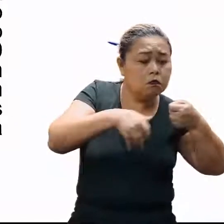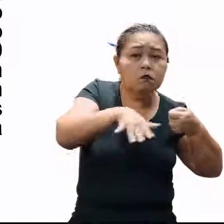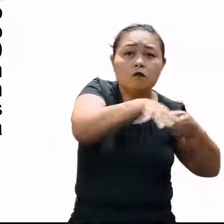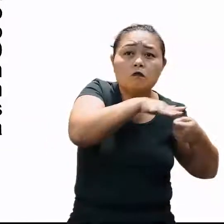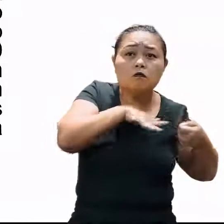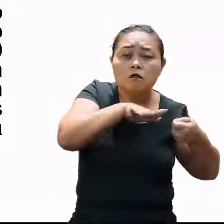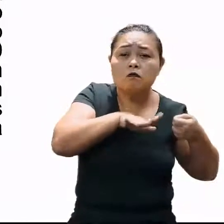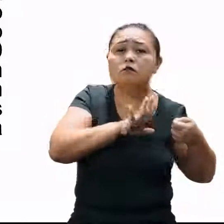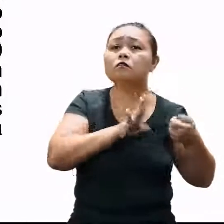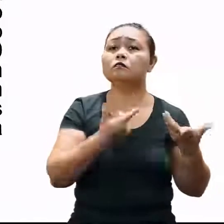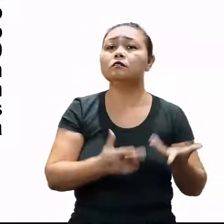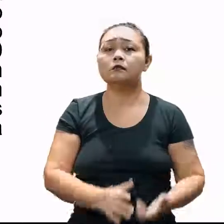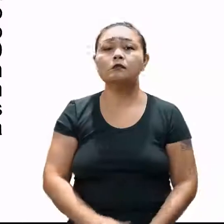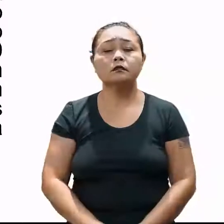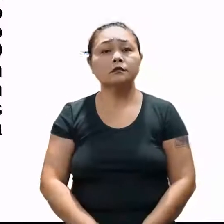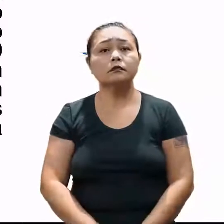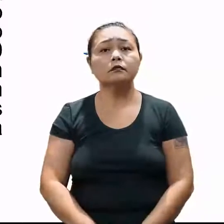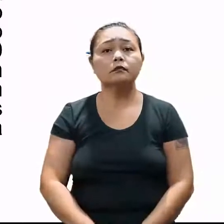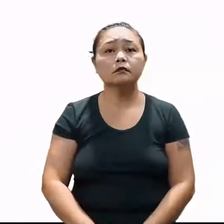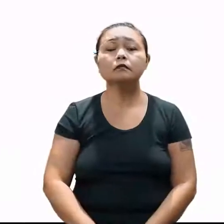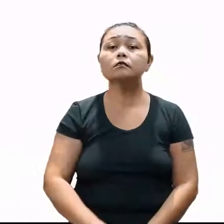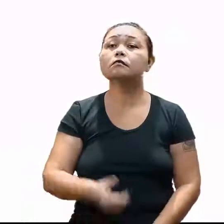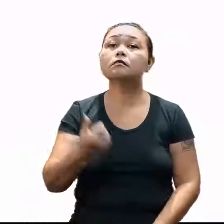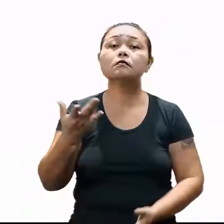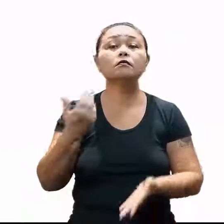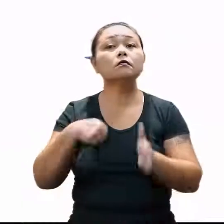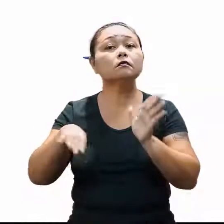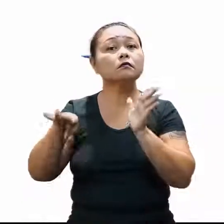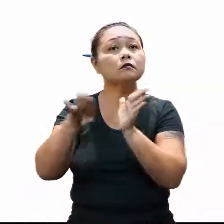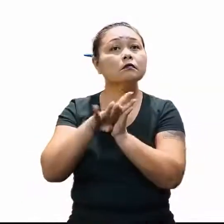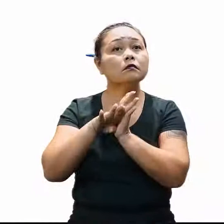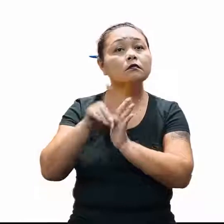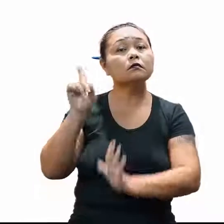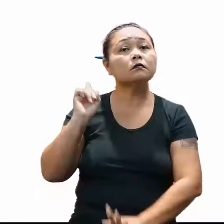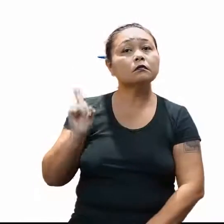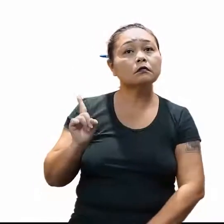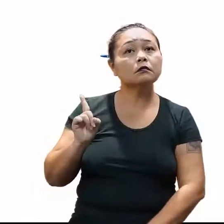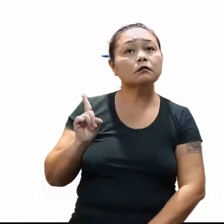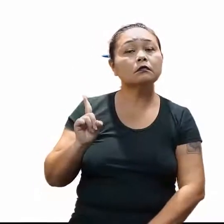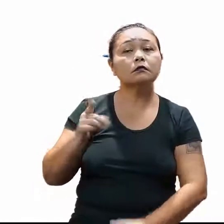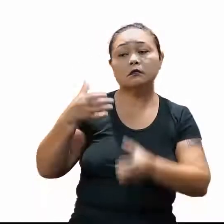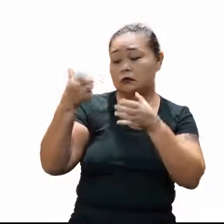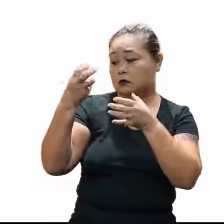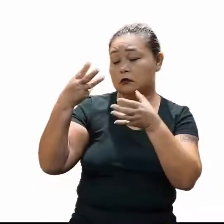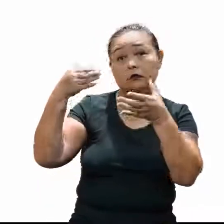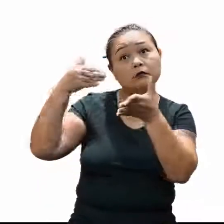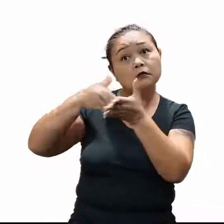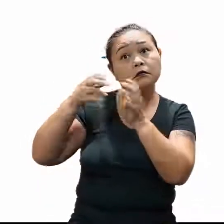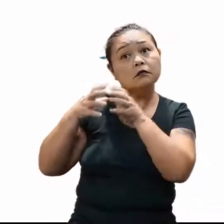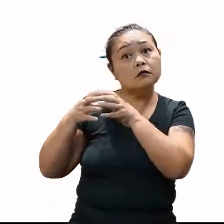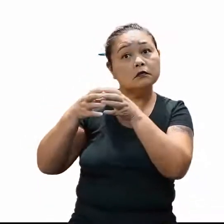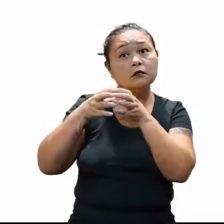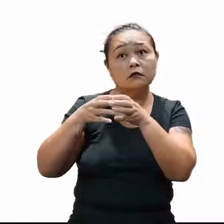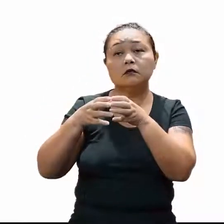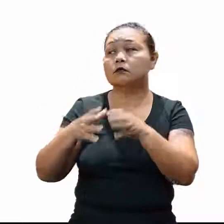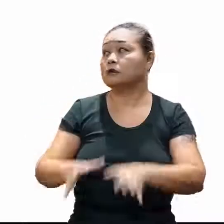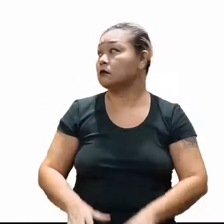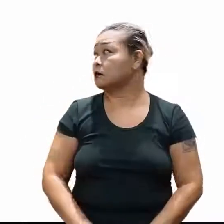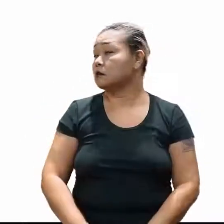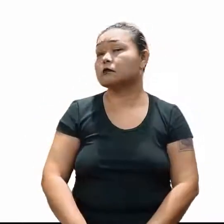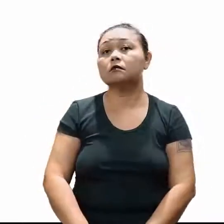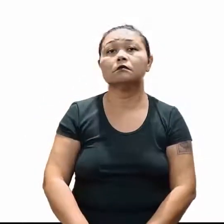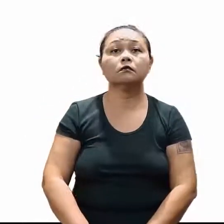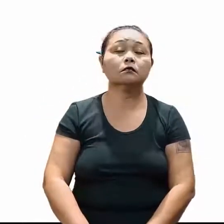meio do caminho dessa expedição. Aí chegamos à terceira e última fase.